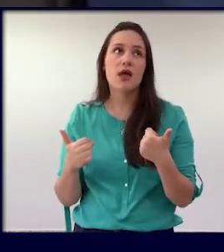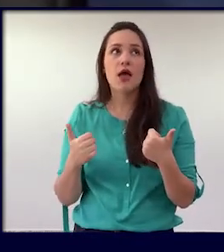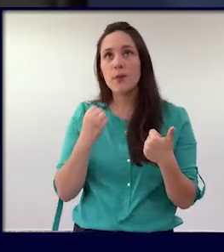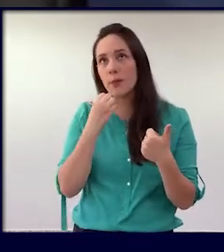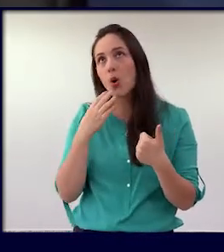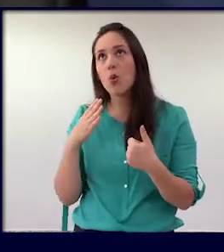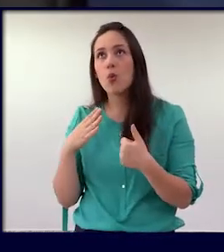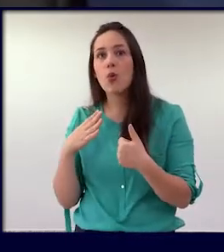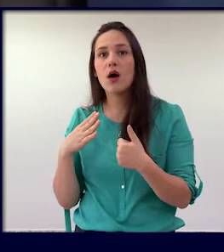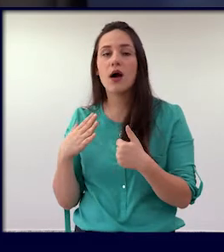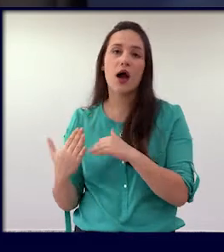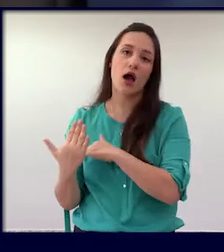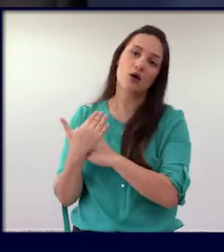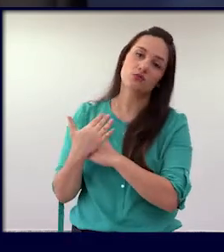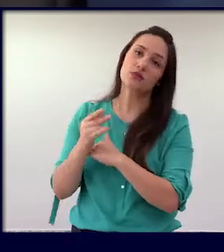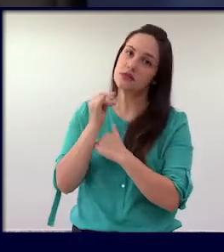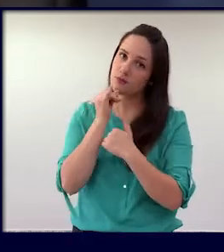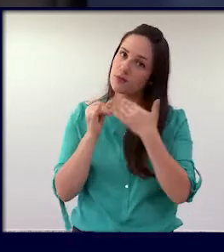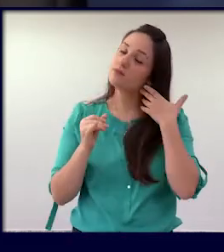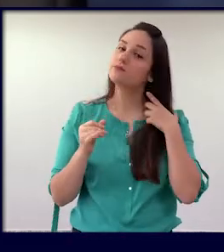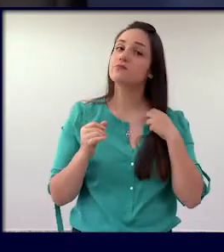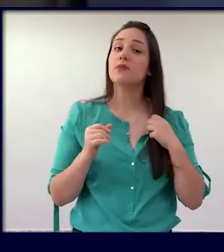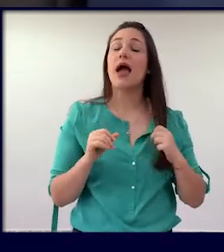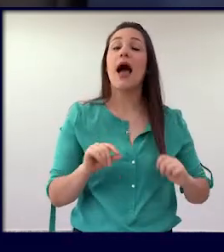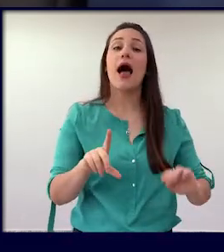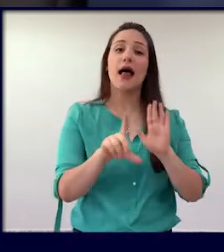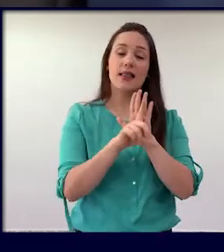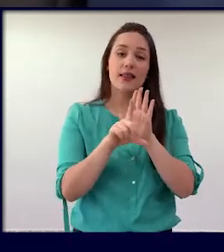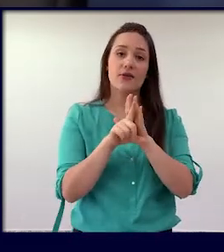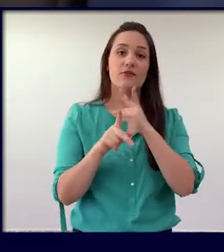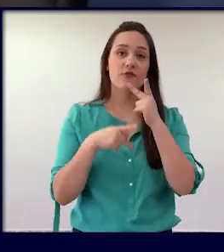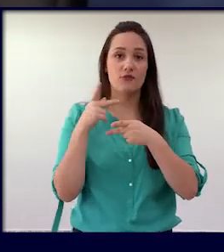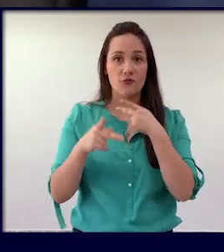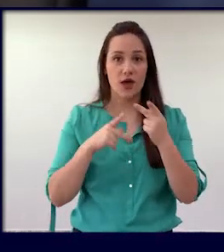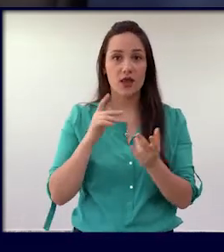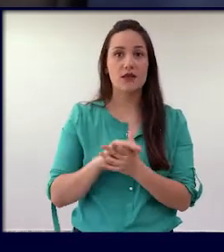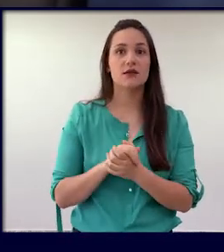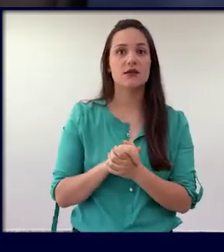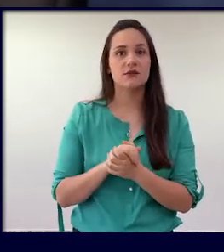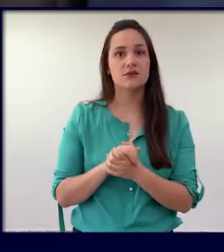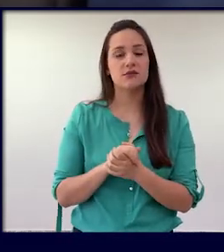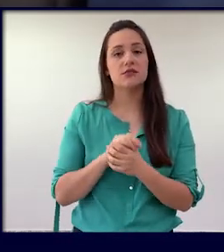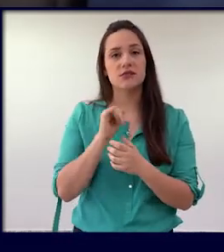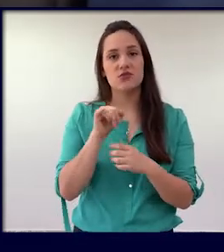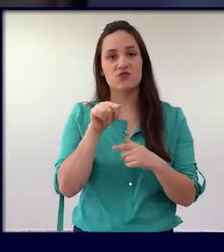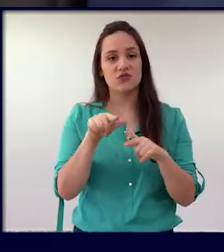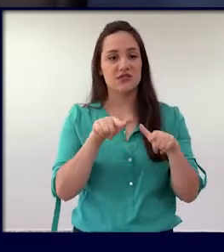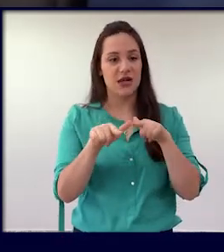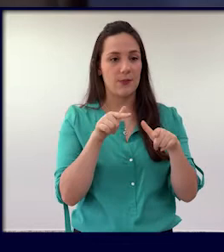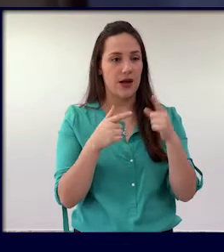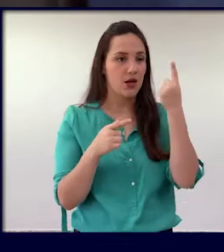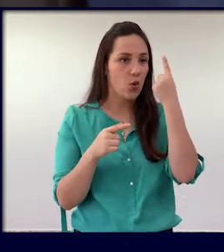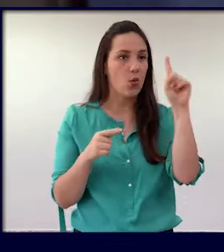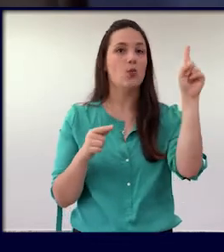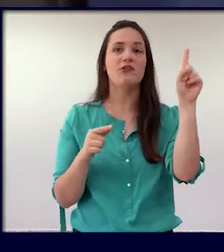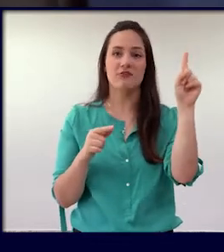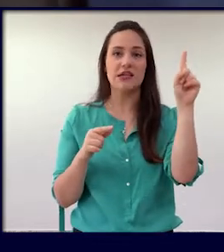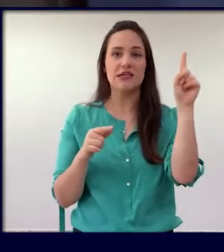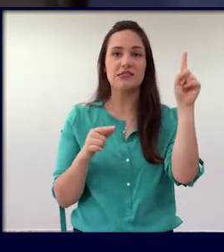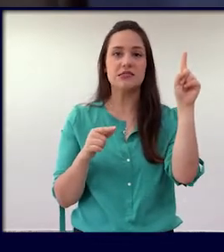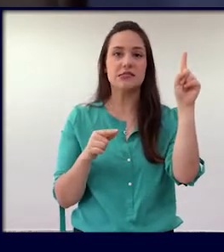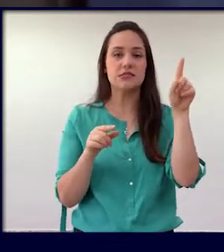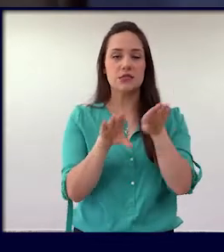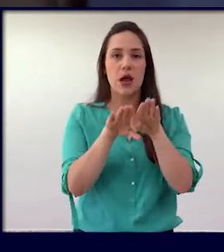dizer assim, as vantagens benefícios, né? A legislação, ela prevê que cada dia de